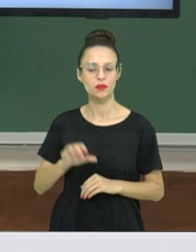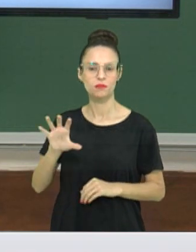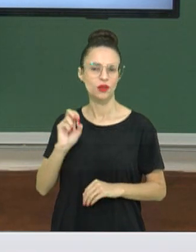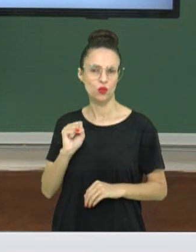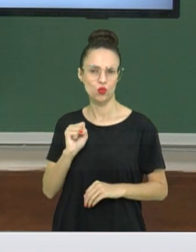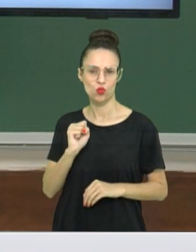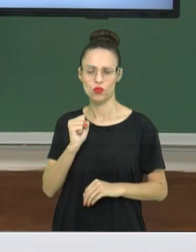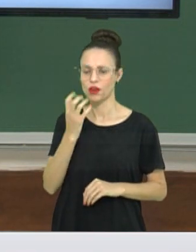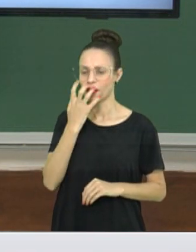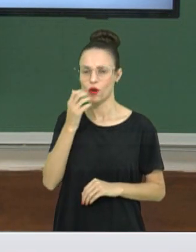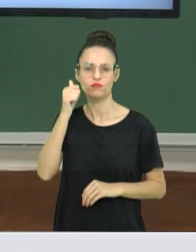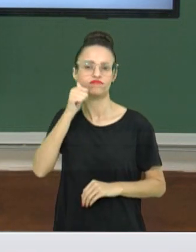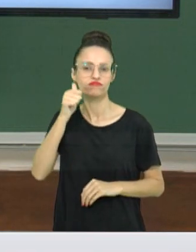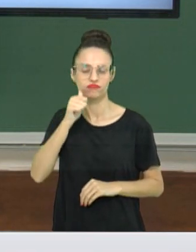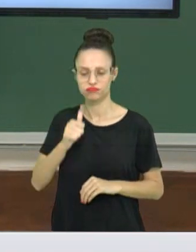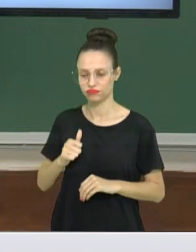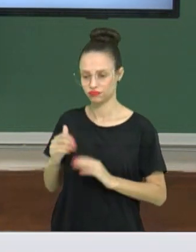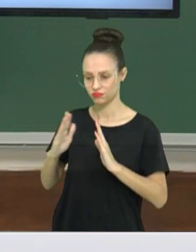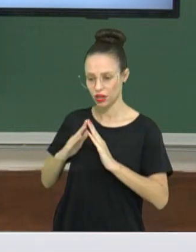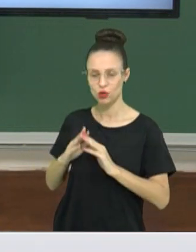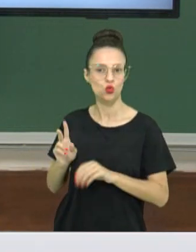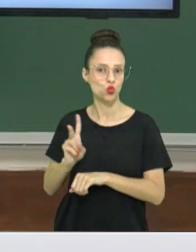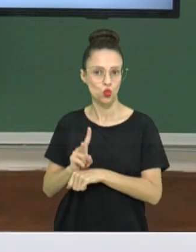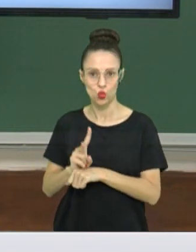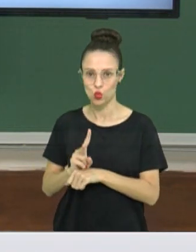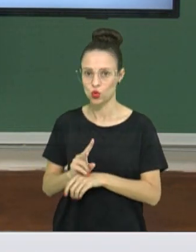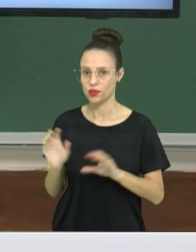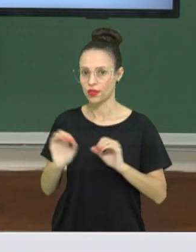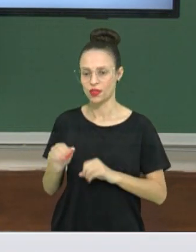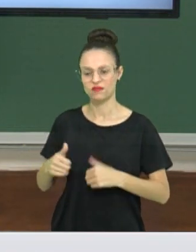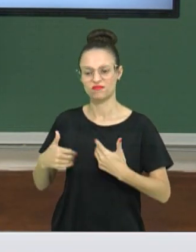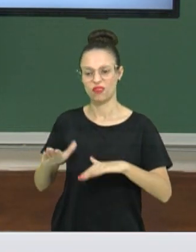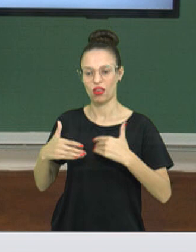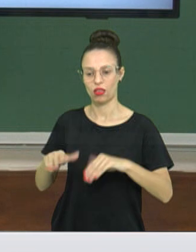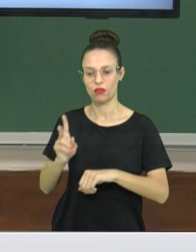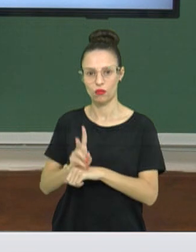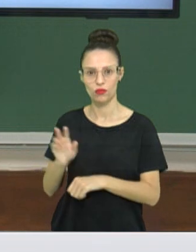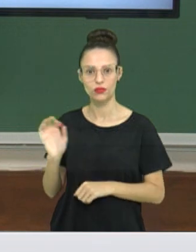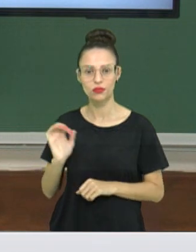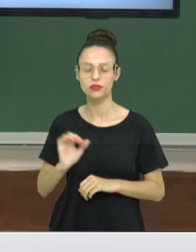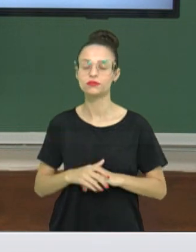casa. Não cuida, não dispensa os cuidados.